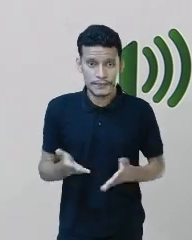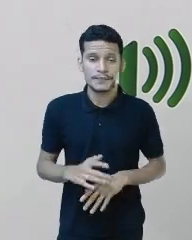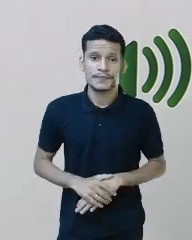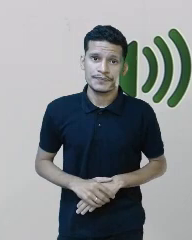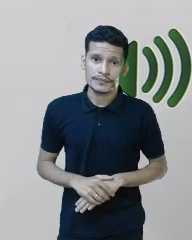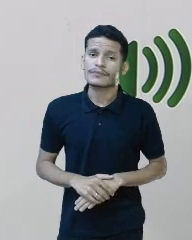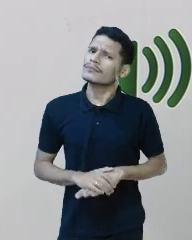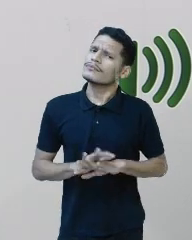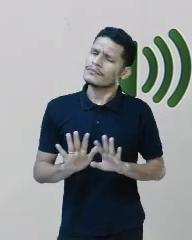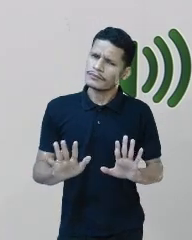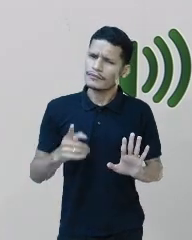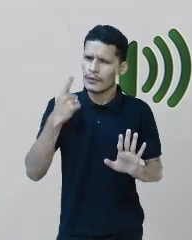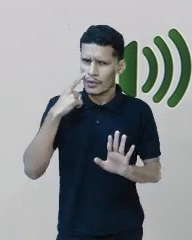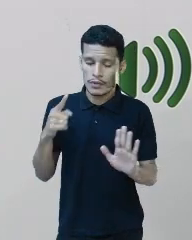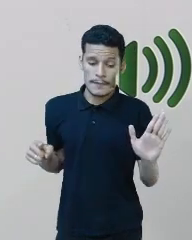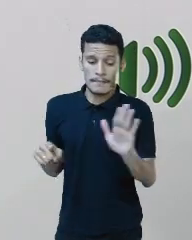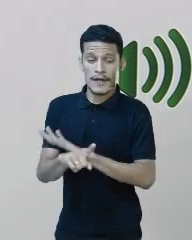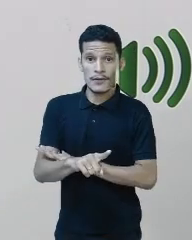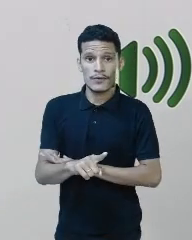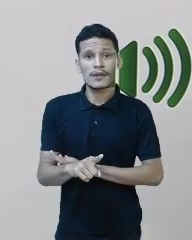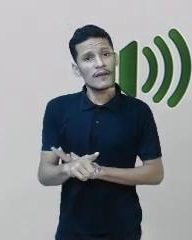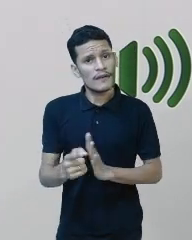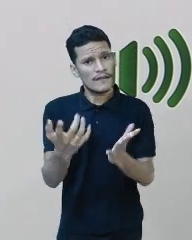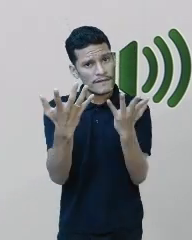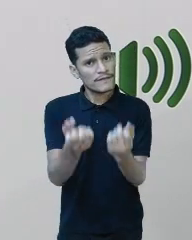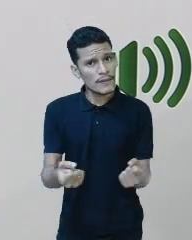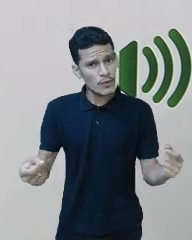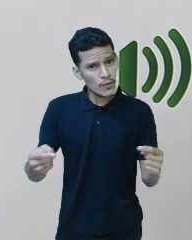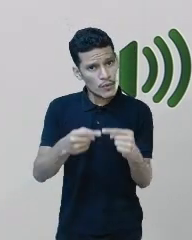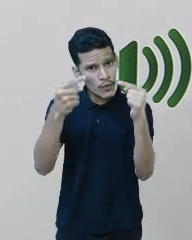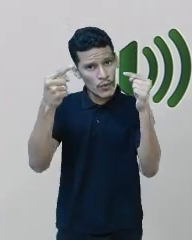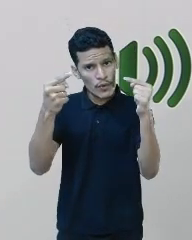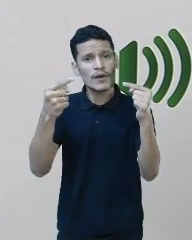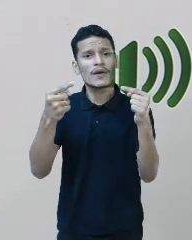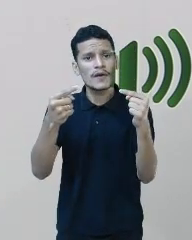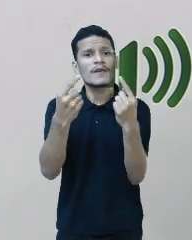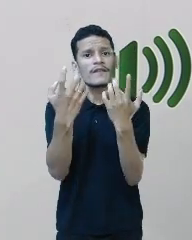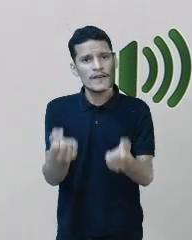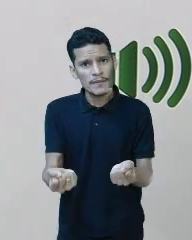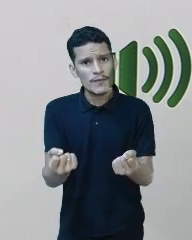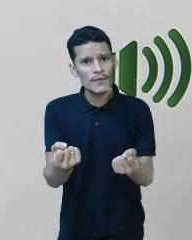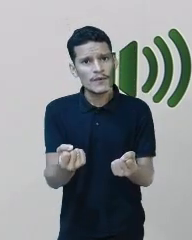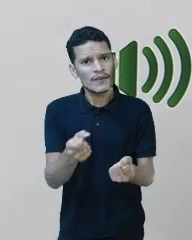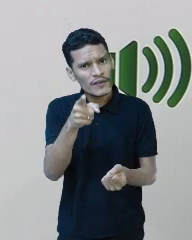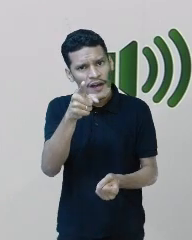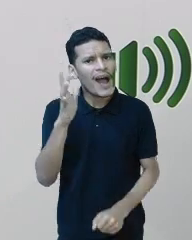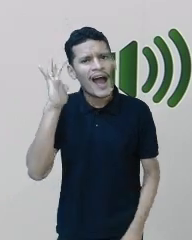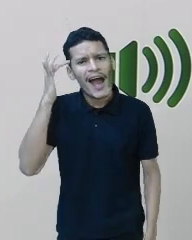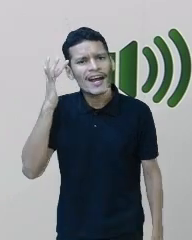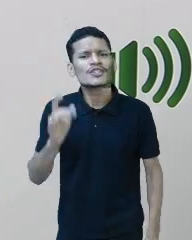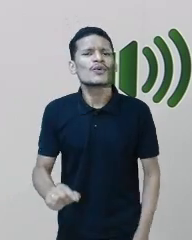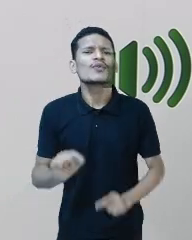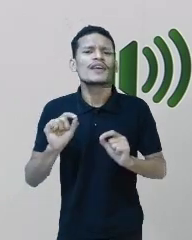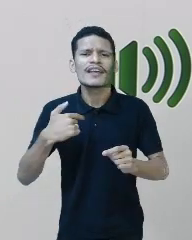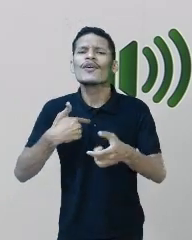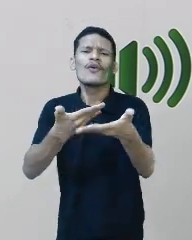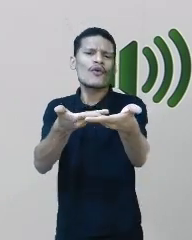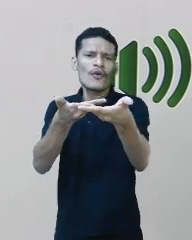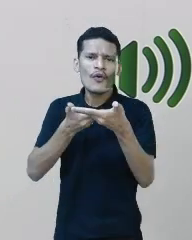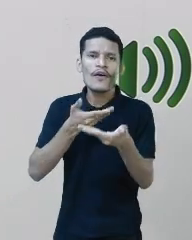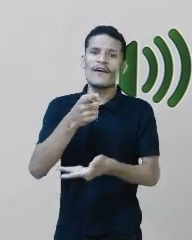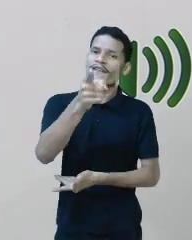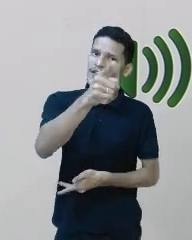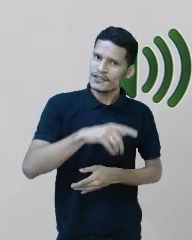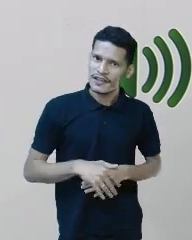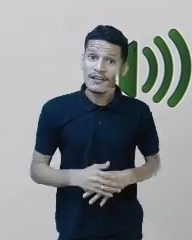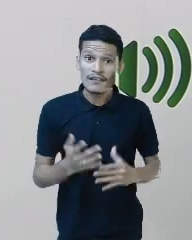Então, a pergunta é, vamos concordar? E aí? O que é que você acha? Estou fazendo esse convite para vocês.